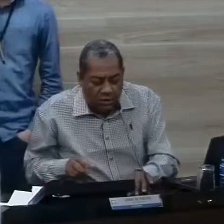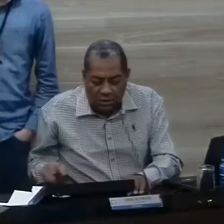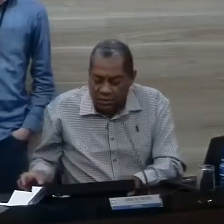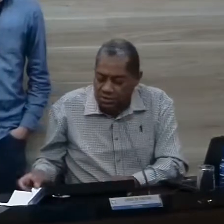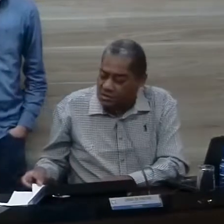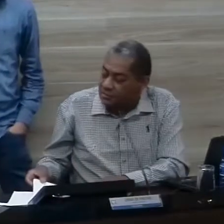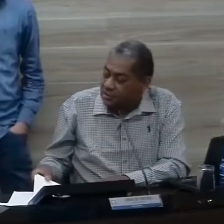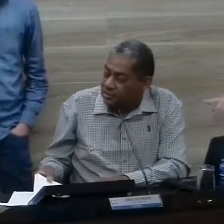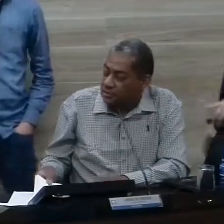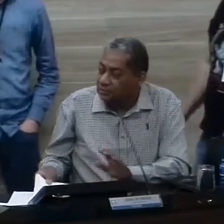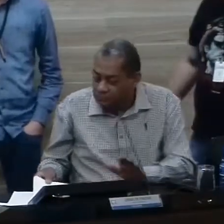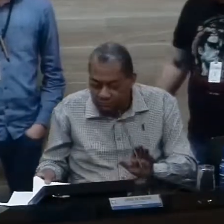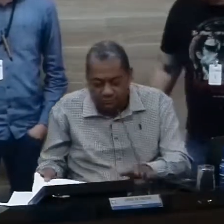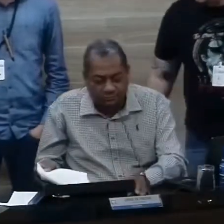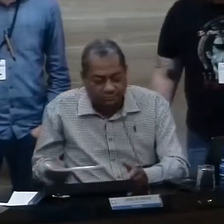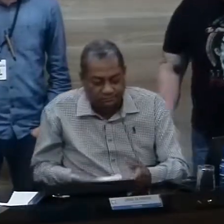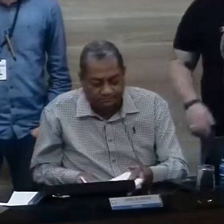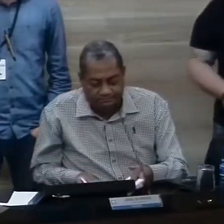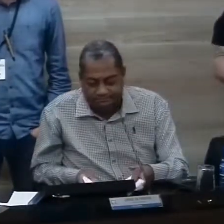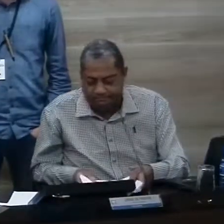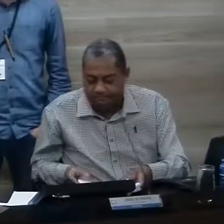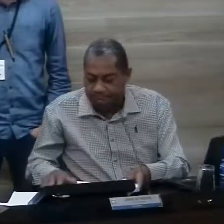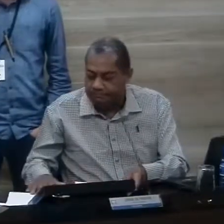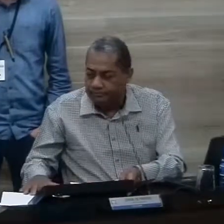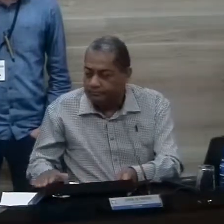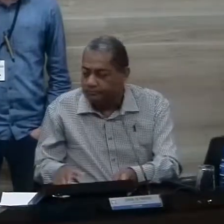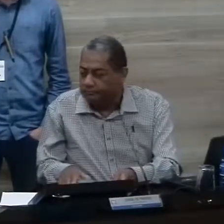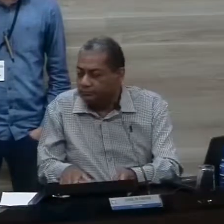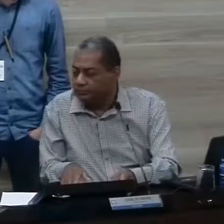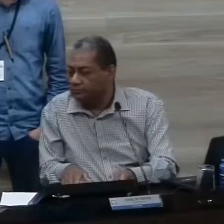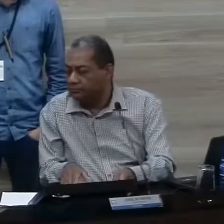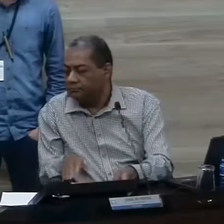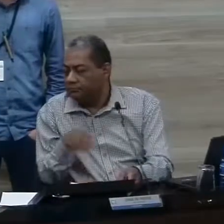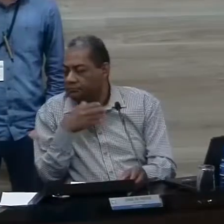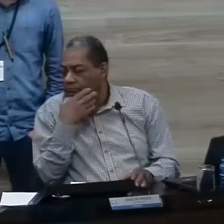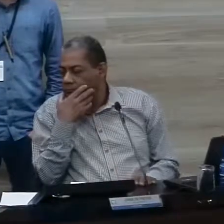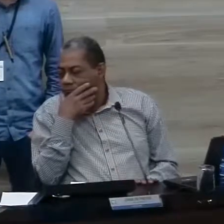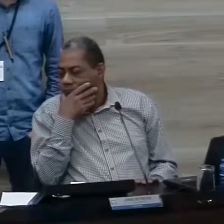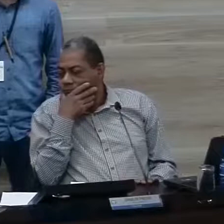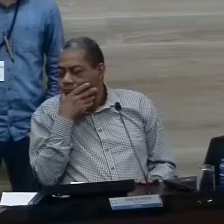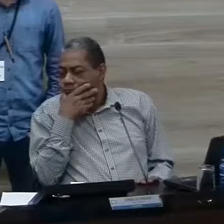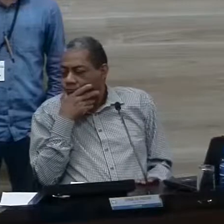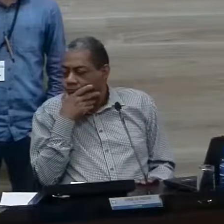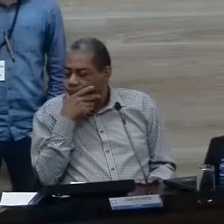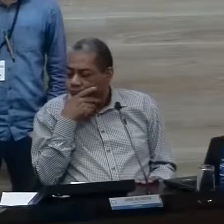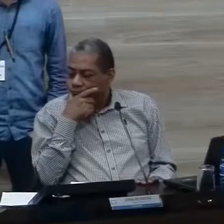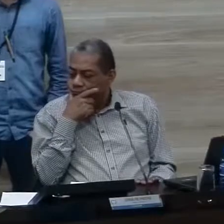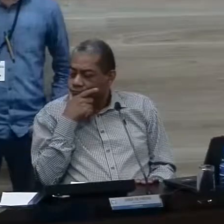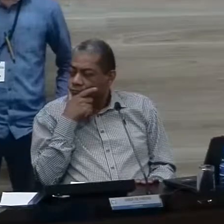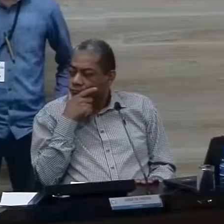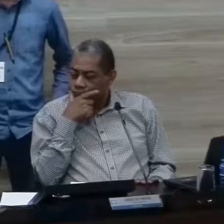claro que a Gazeta publicou aqui, e já vai ter uma reunião marcada para